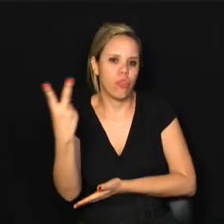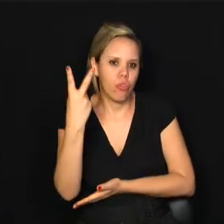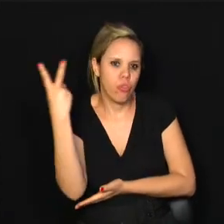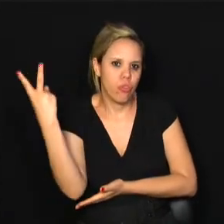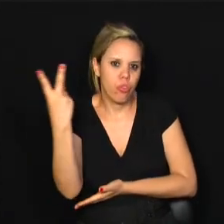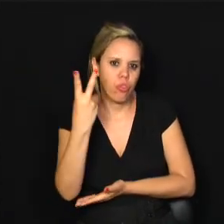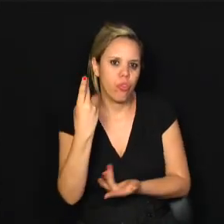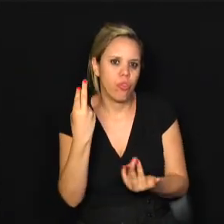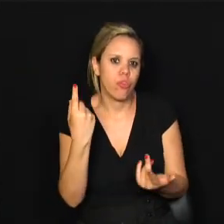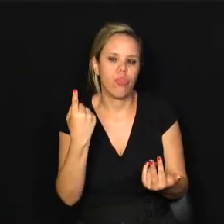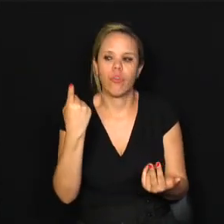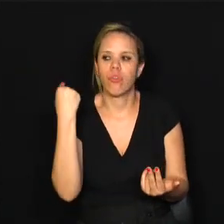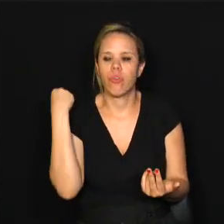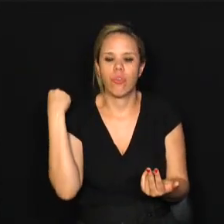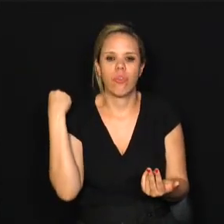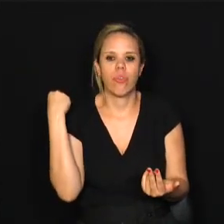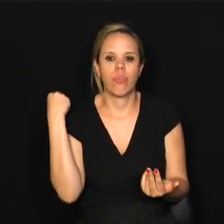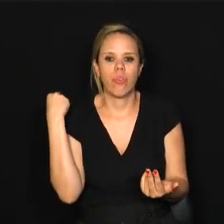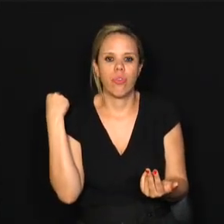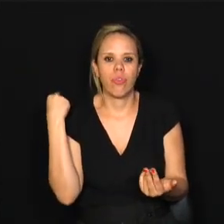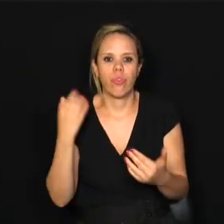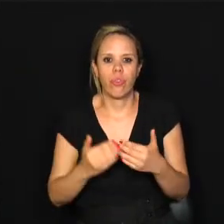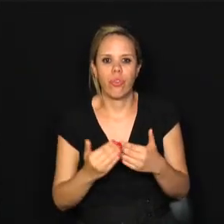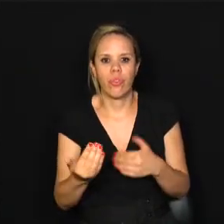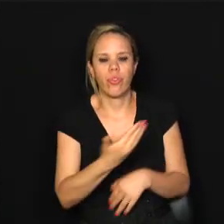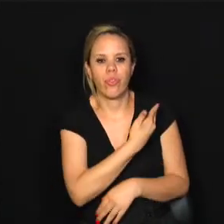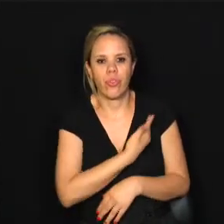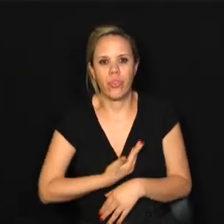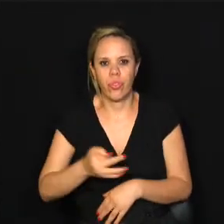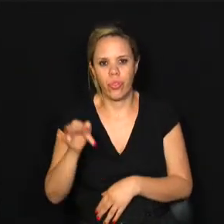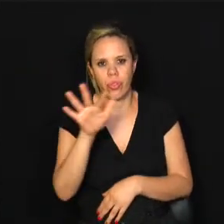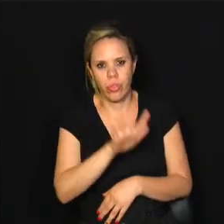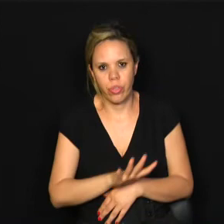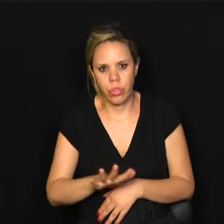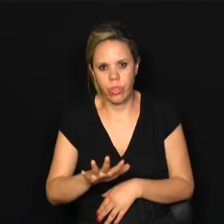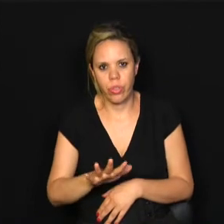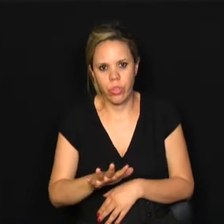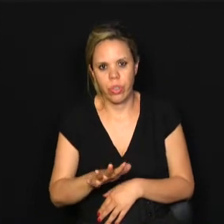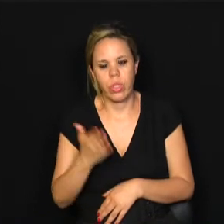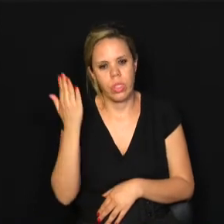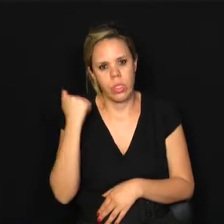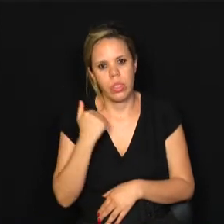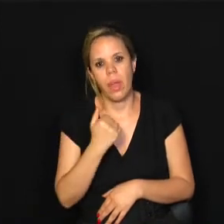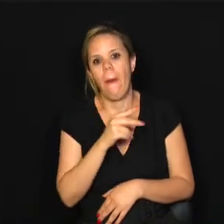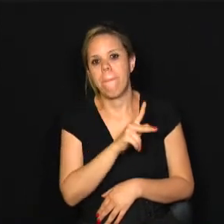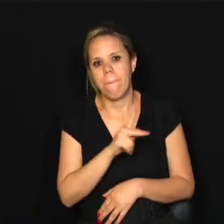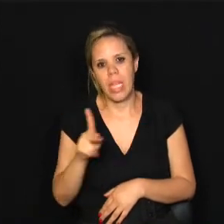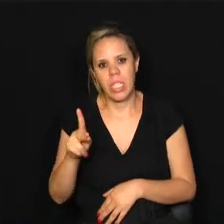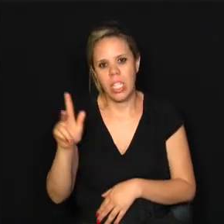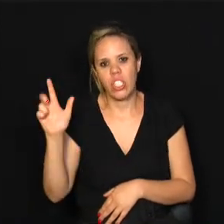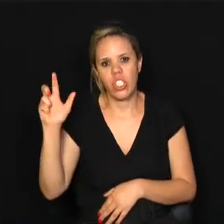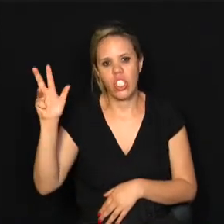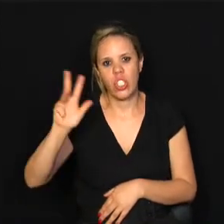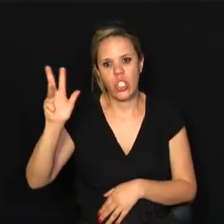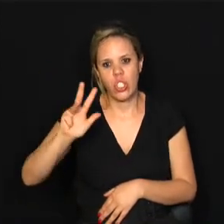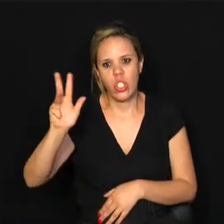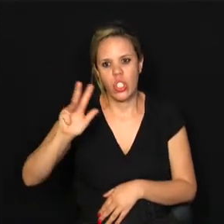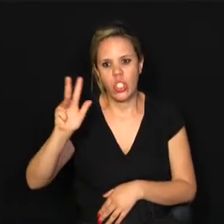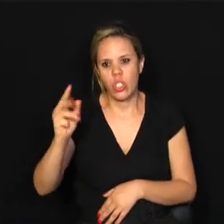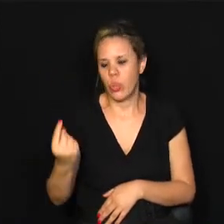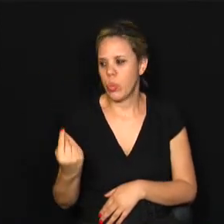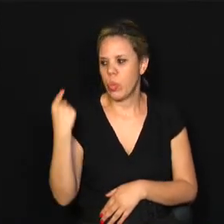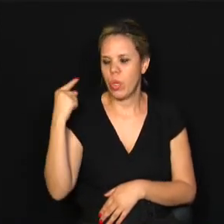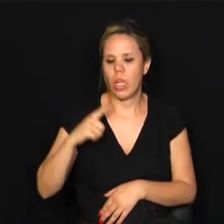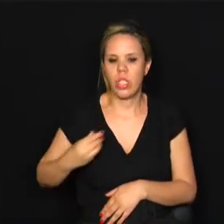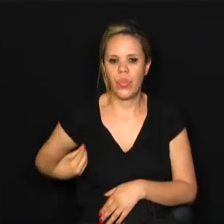como foi durante o governo federal. Eu sei que o presidente Lula esteve aí na região e, através